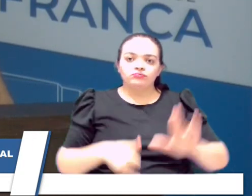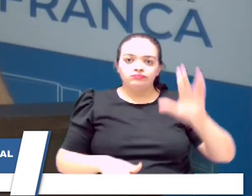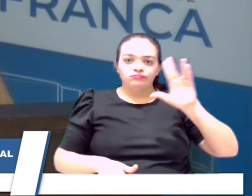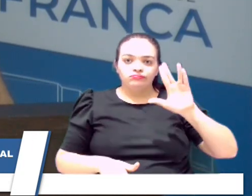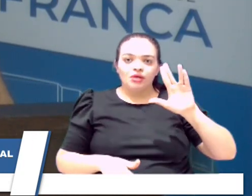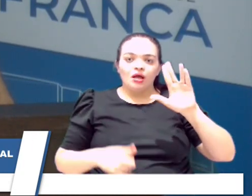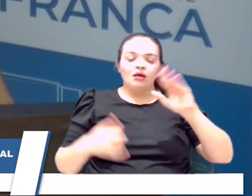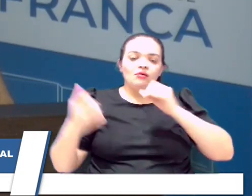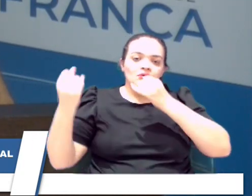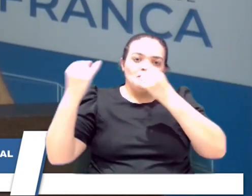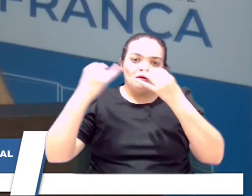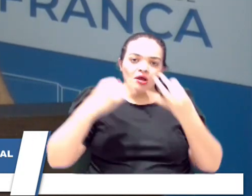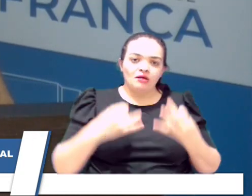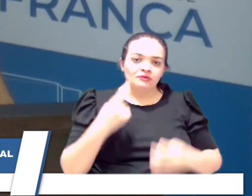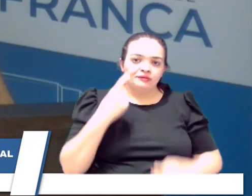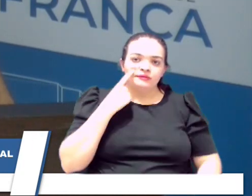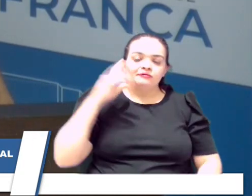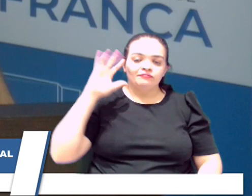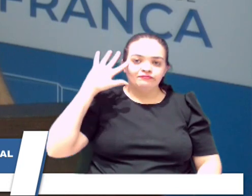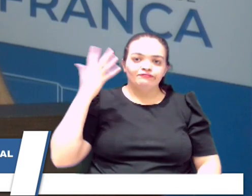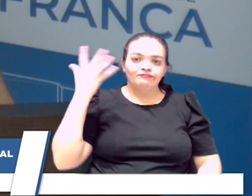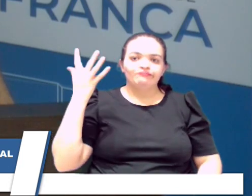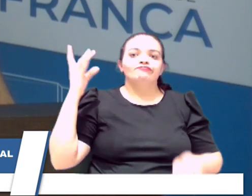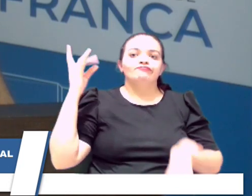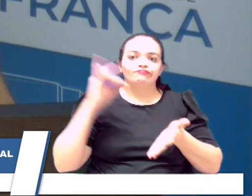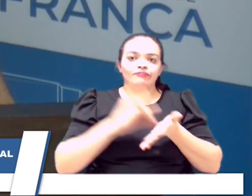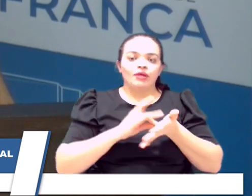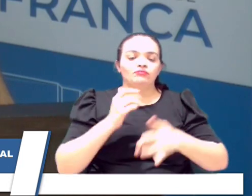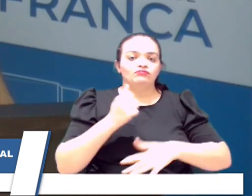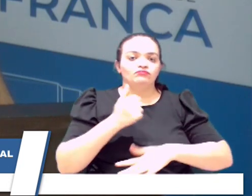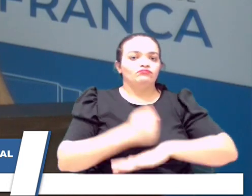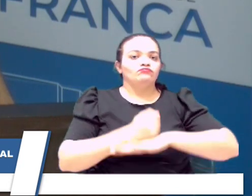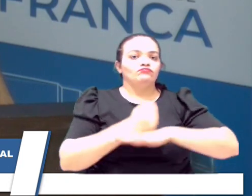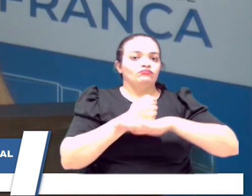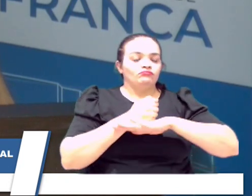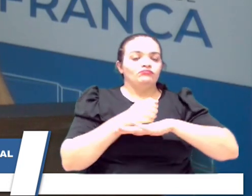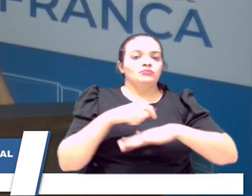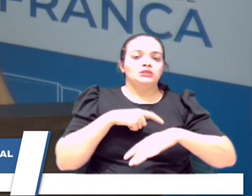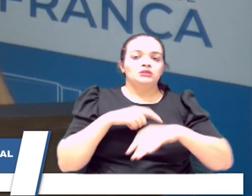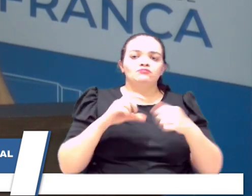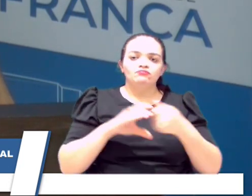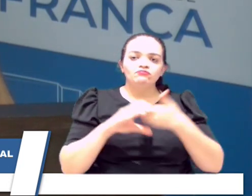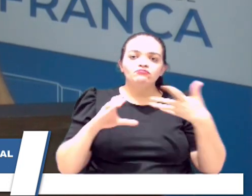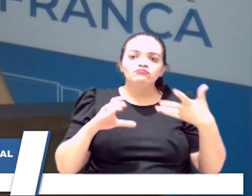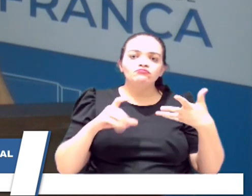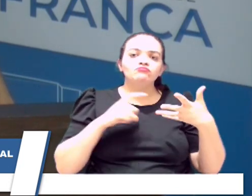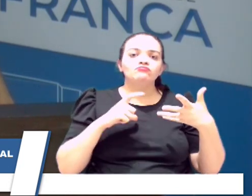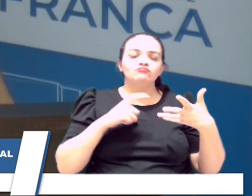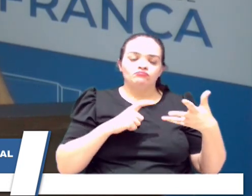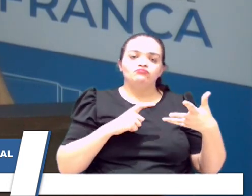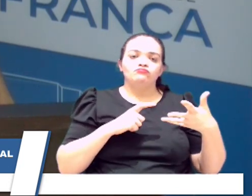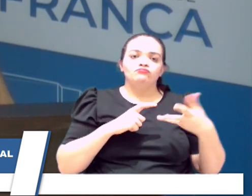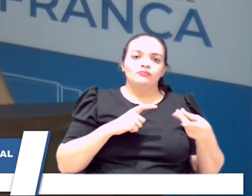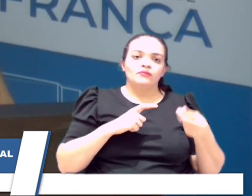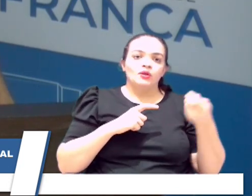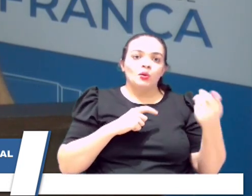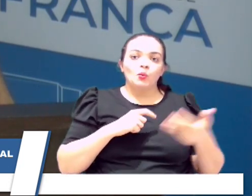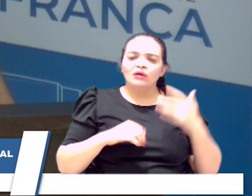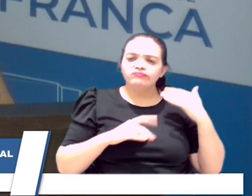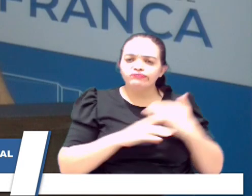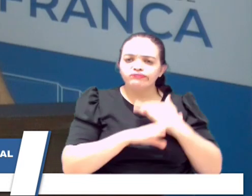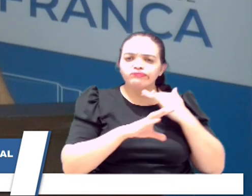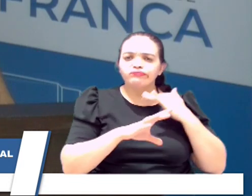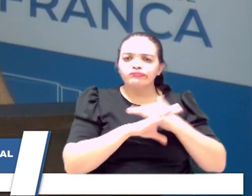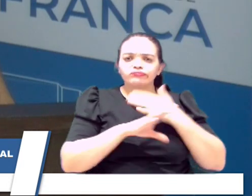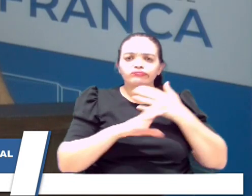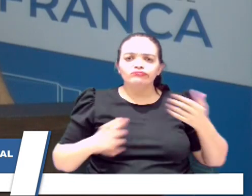Então, realmente a Franca tem essa característica de ser essa cidade que desponta